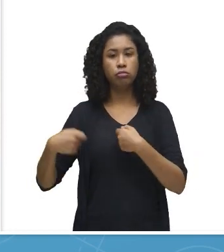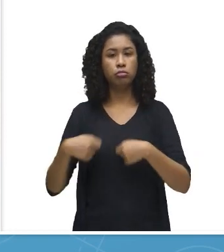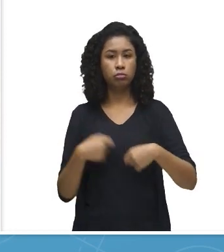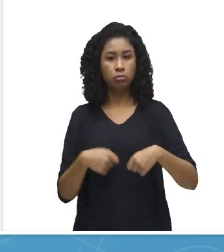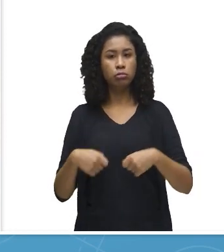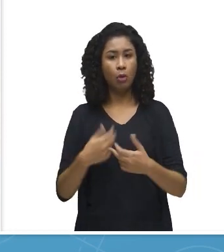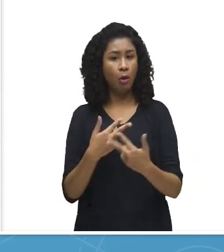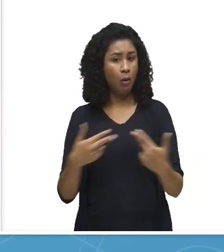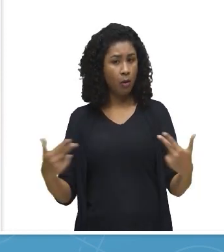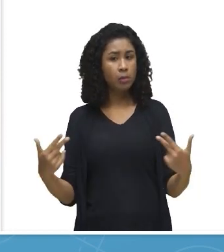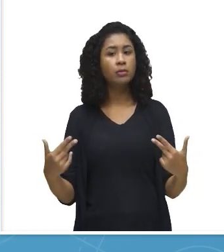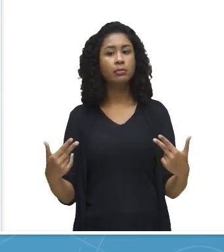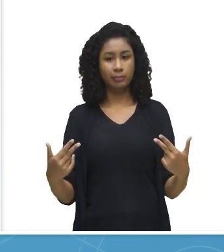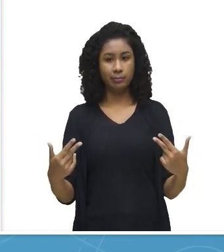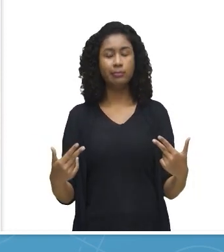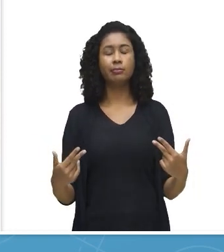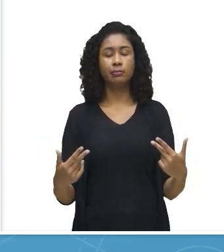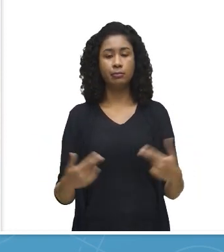necessidades.